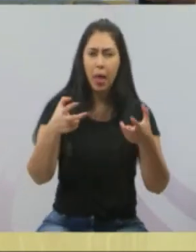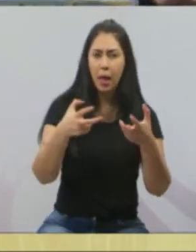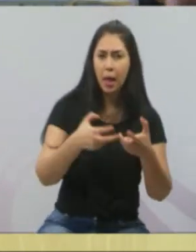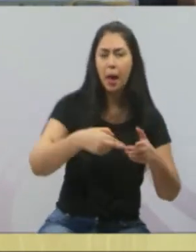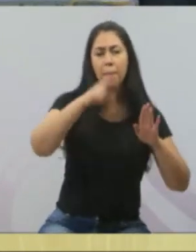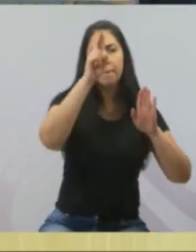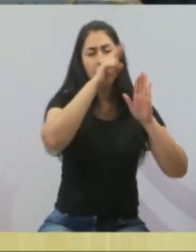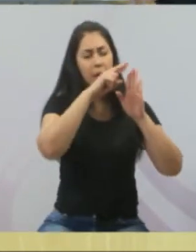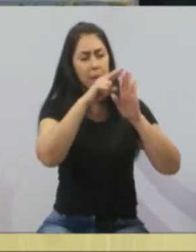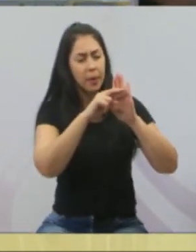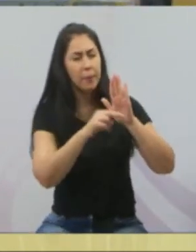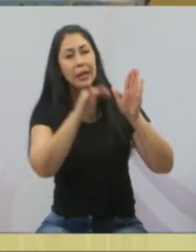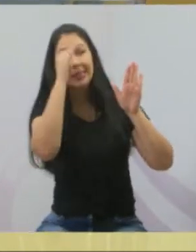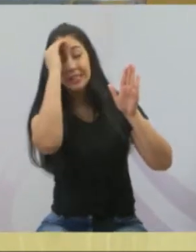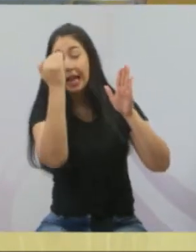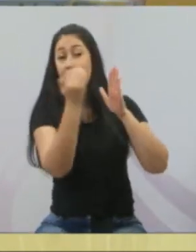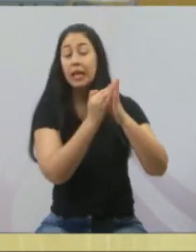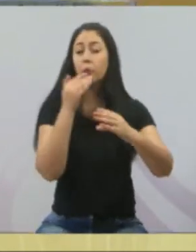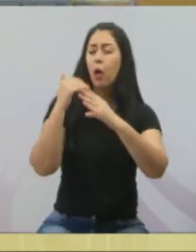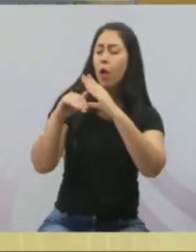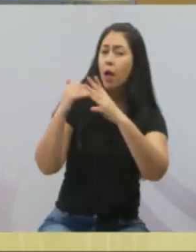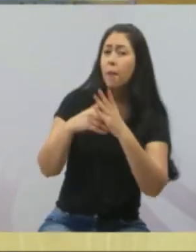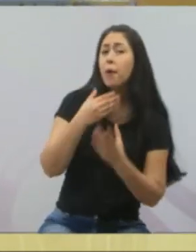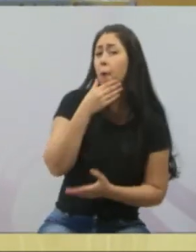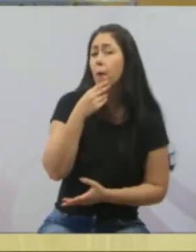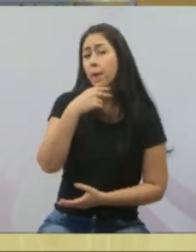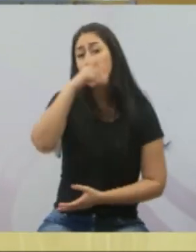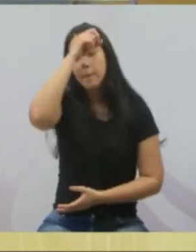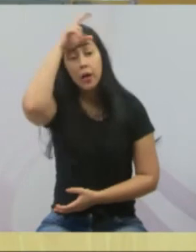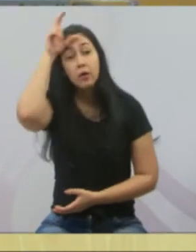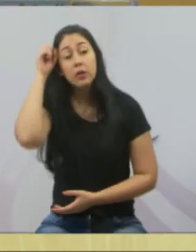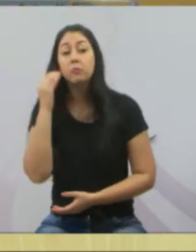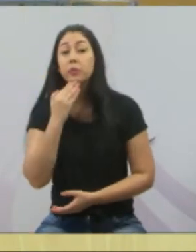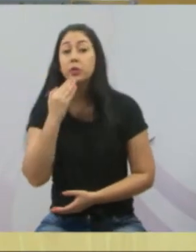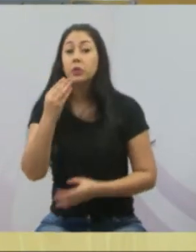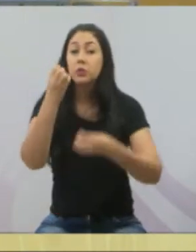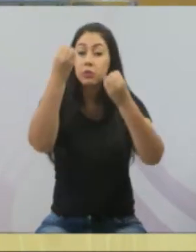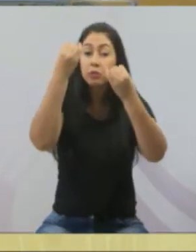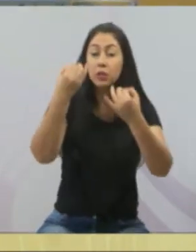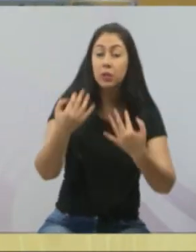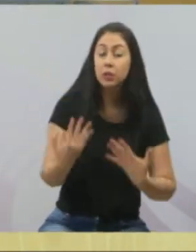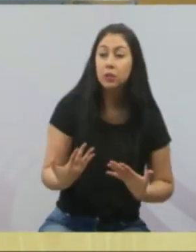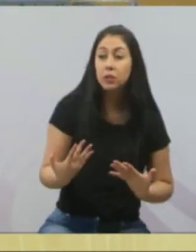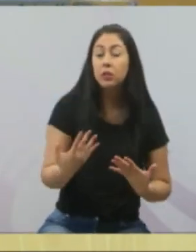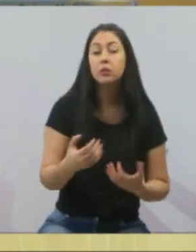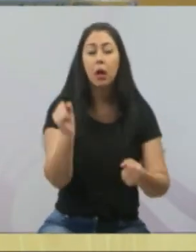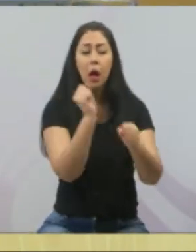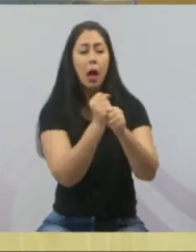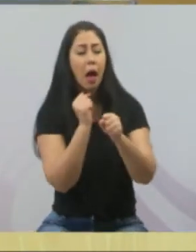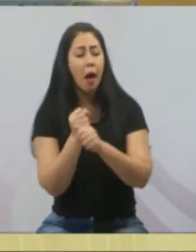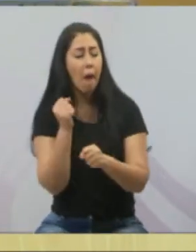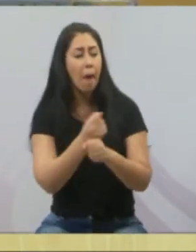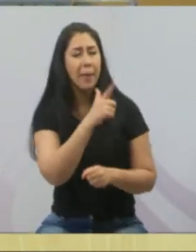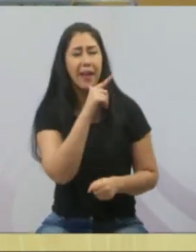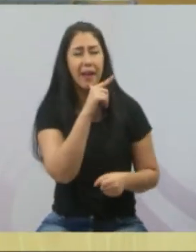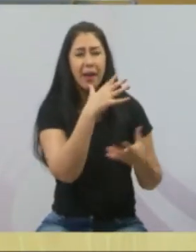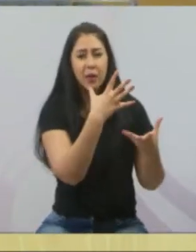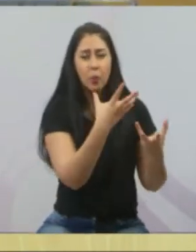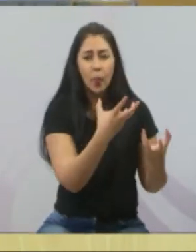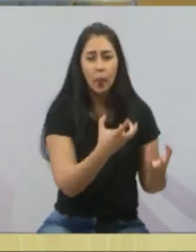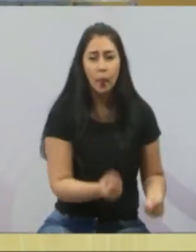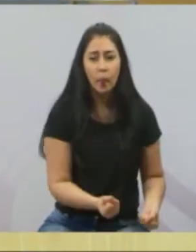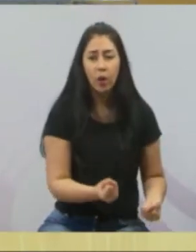mais que justo que os emplacamentos dos ônibus, dos circulares da aviação Jacareí, seja com